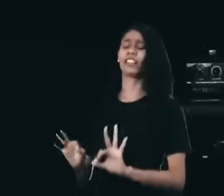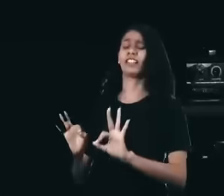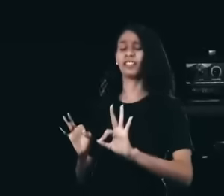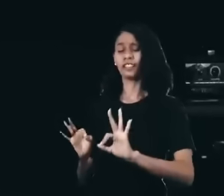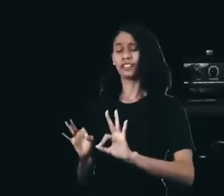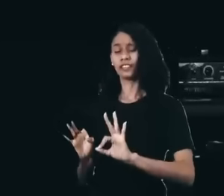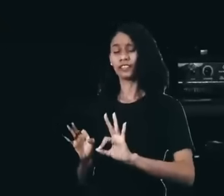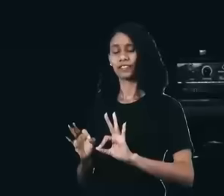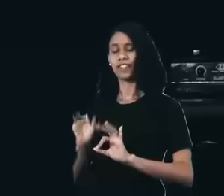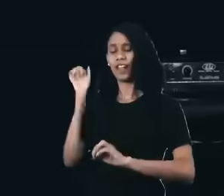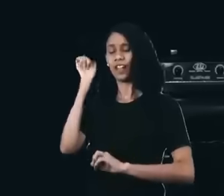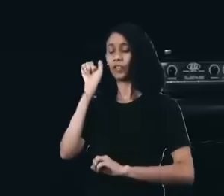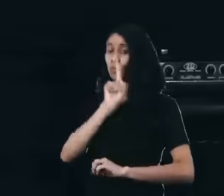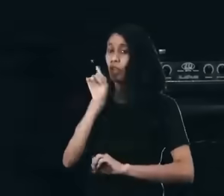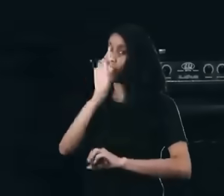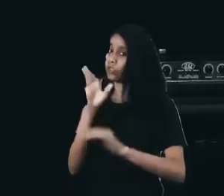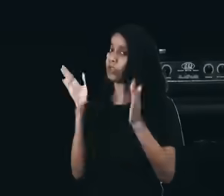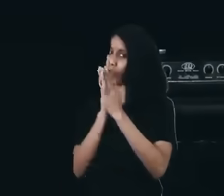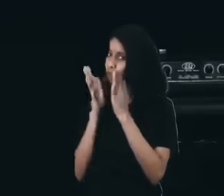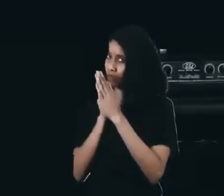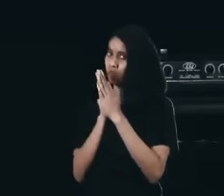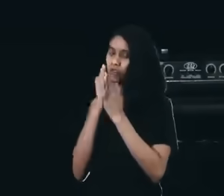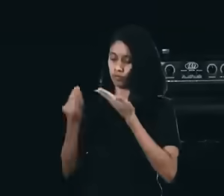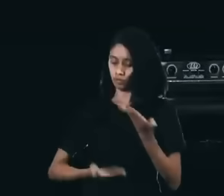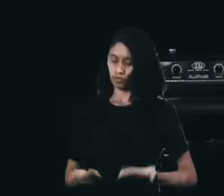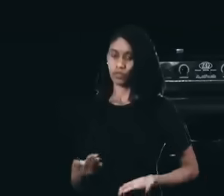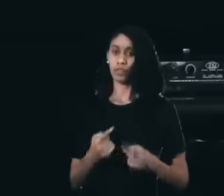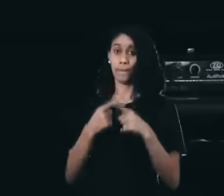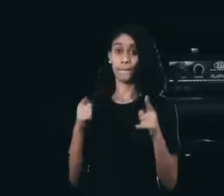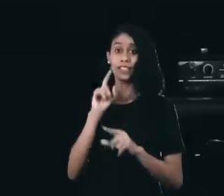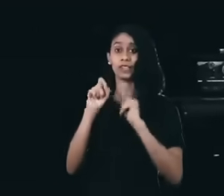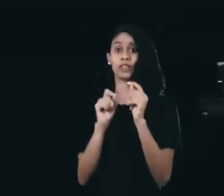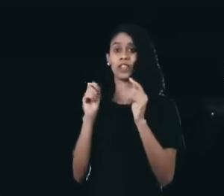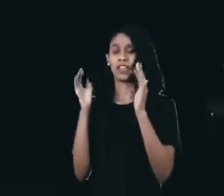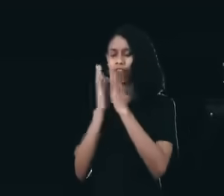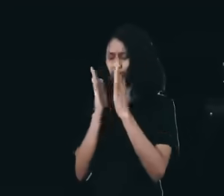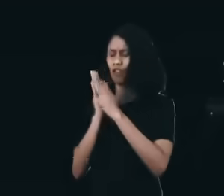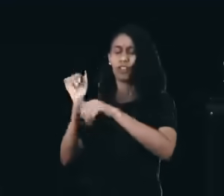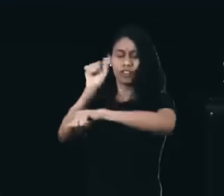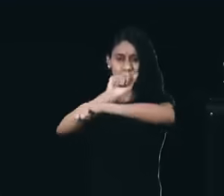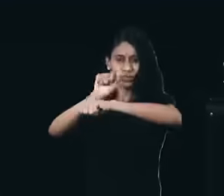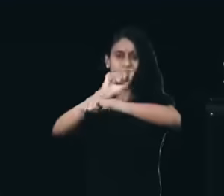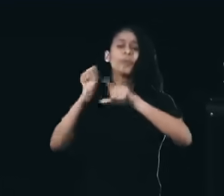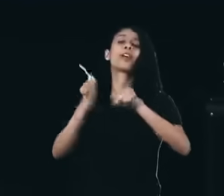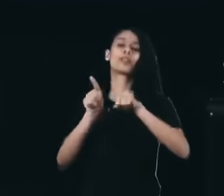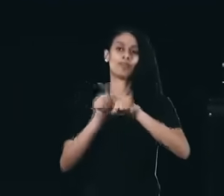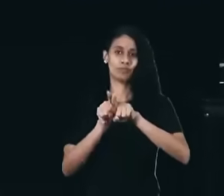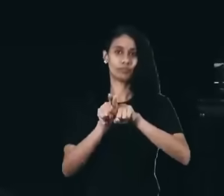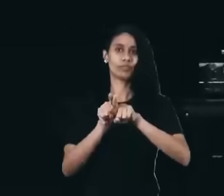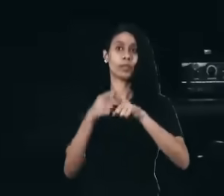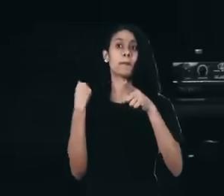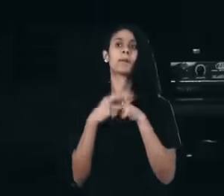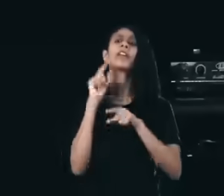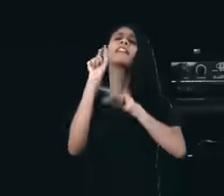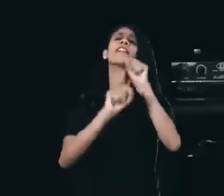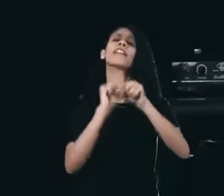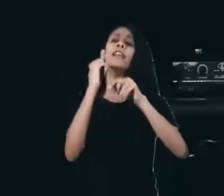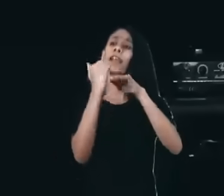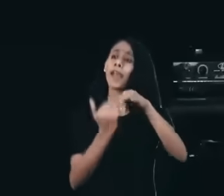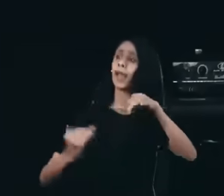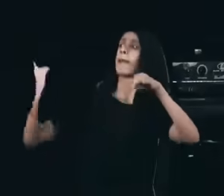certa, aquela não era somente a oração do servo, era sobretudo a oração de Abraão. Porque quem era o